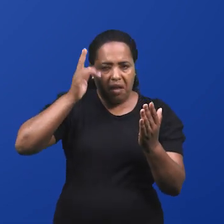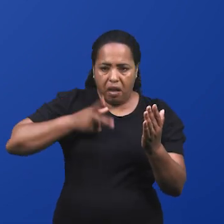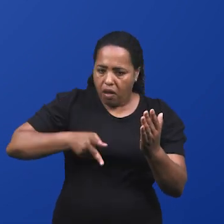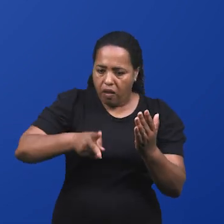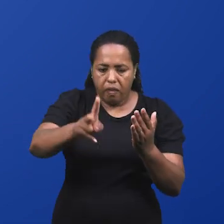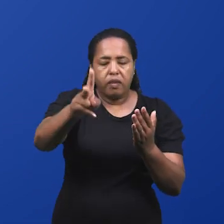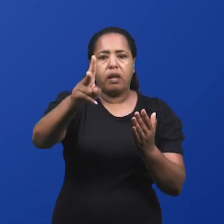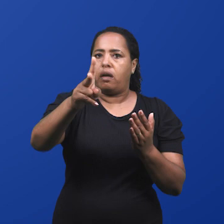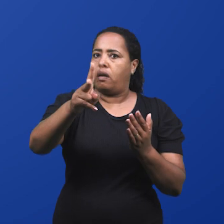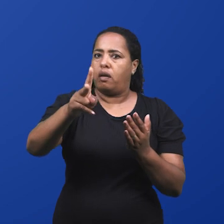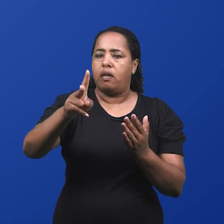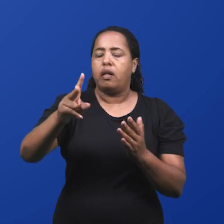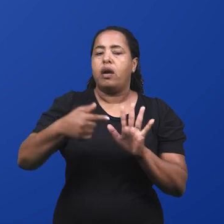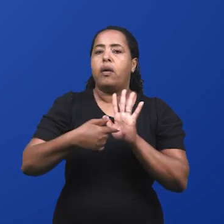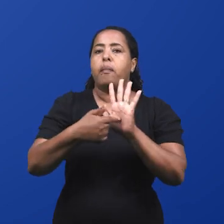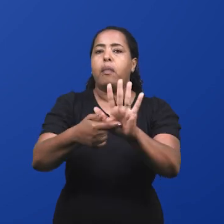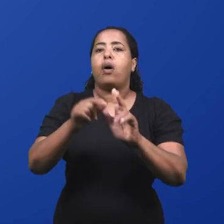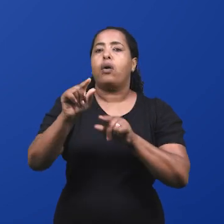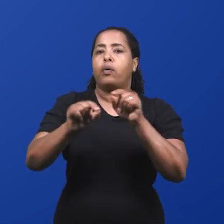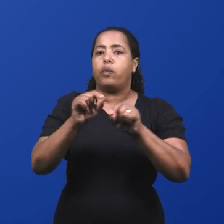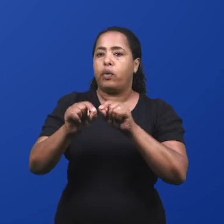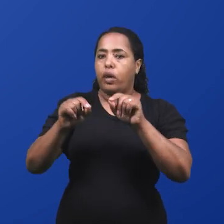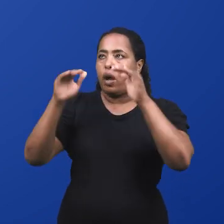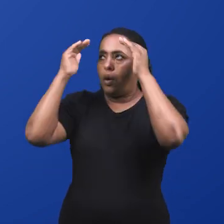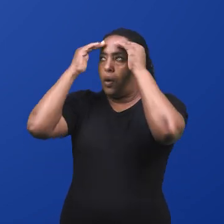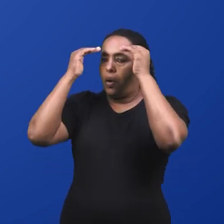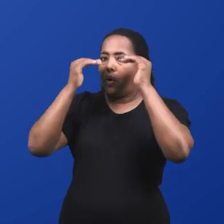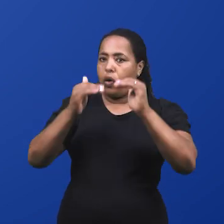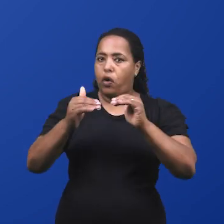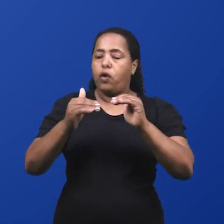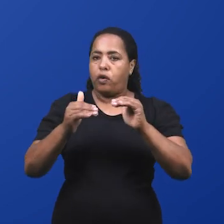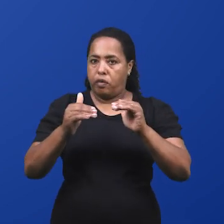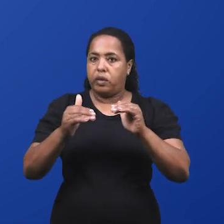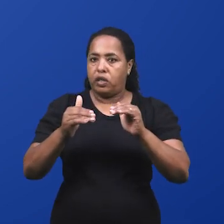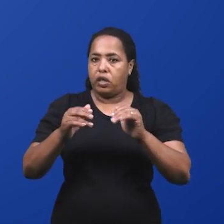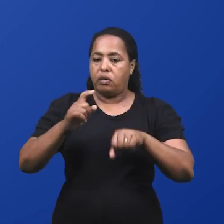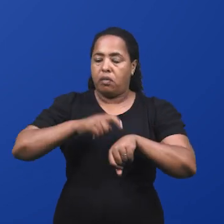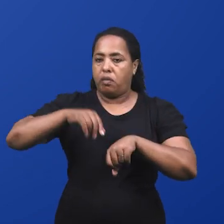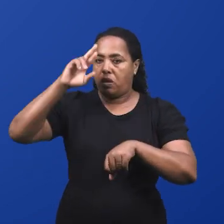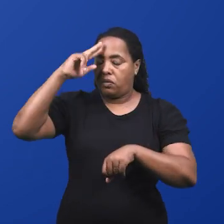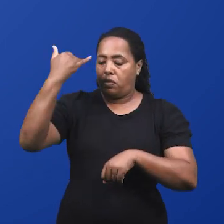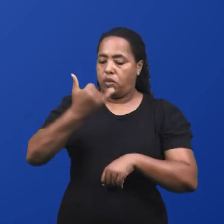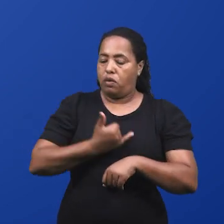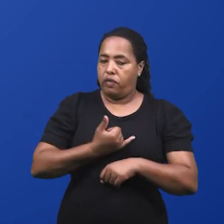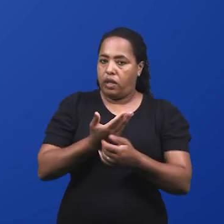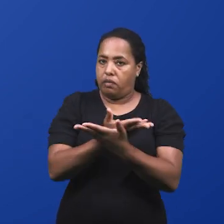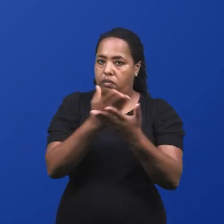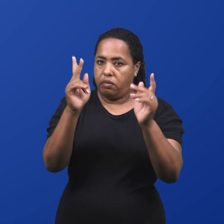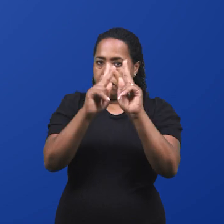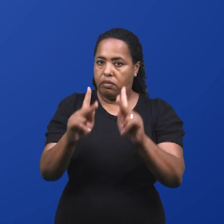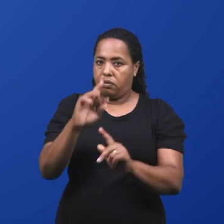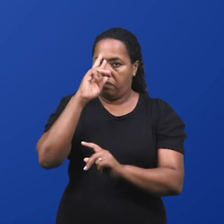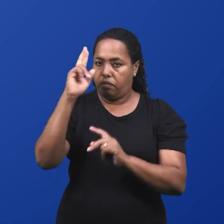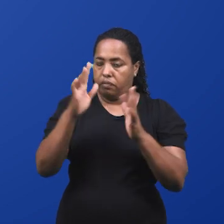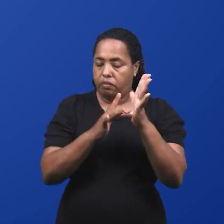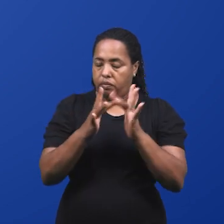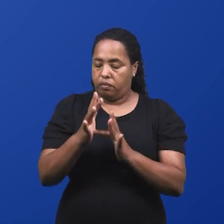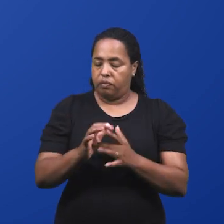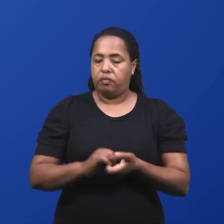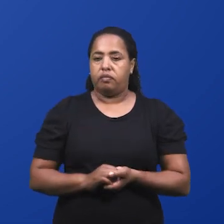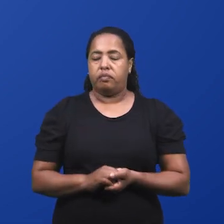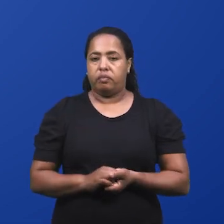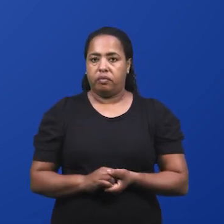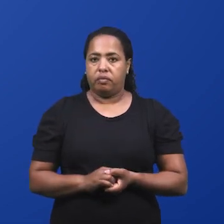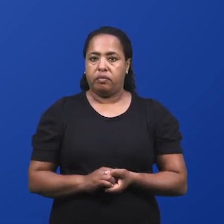noite. Fala da obediência, do ouvir a voz do Senhor. A todos a paz do Senhor Jesus.